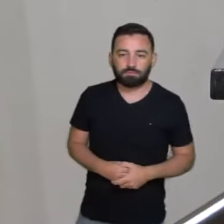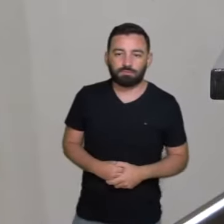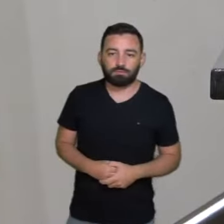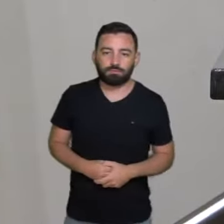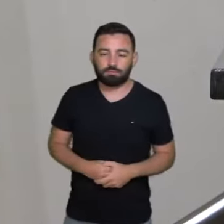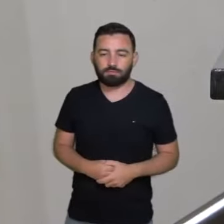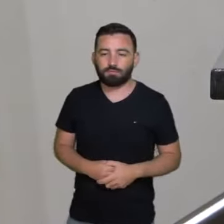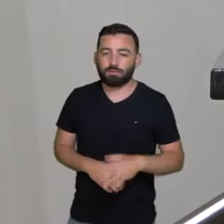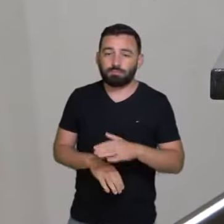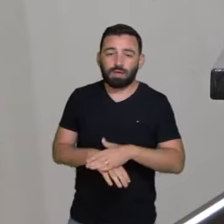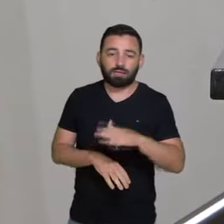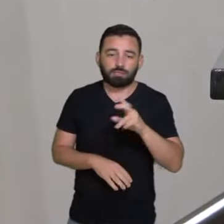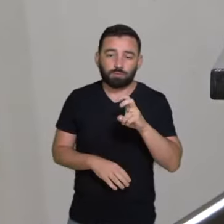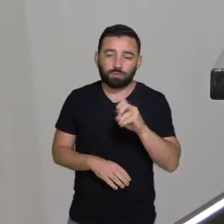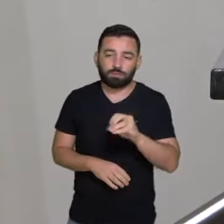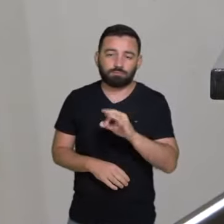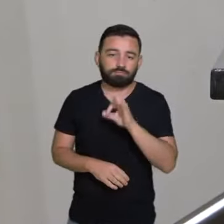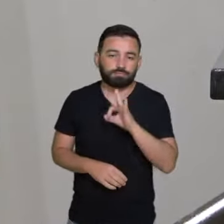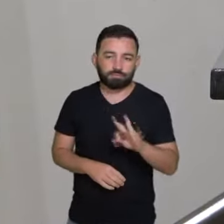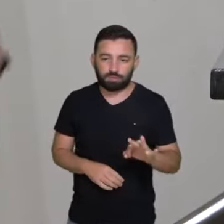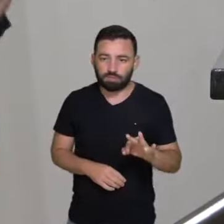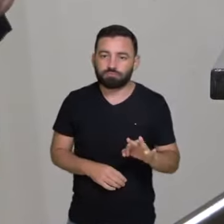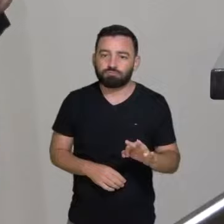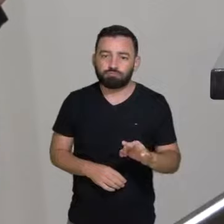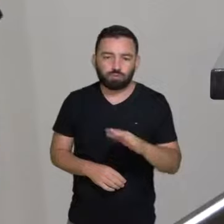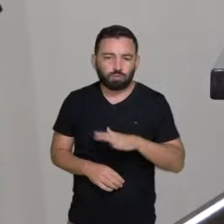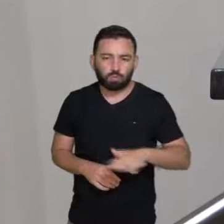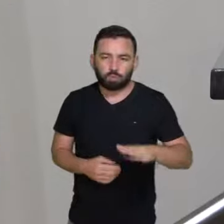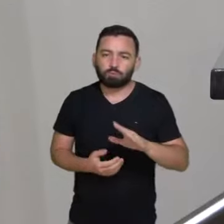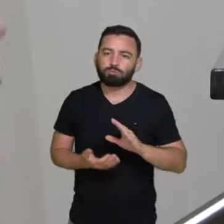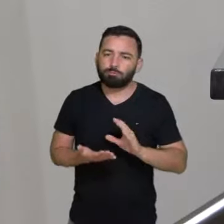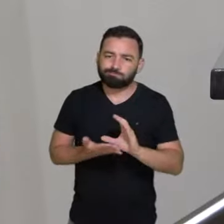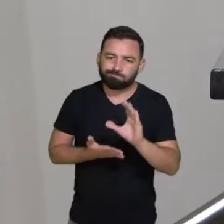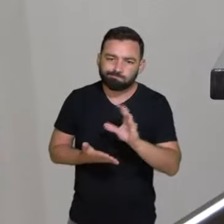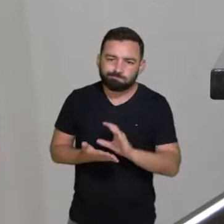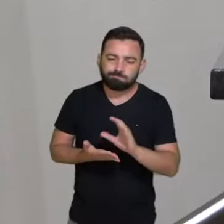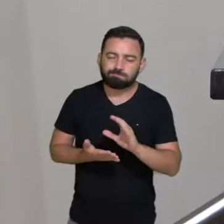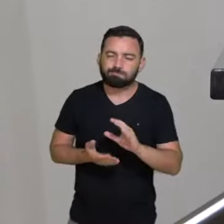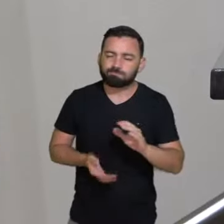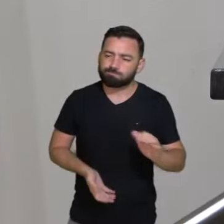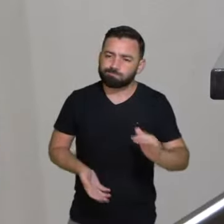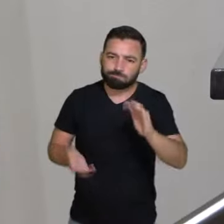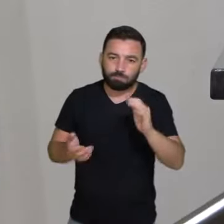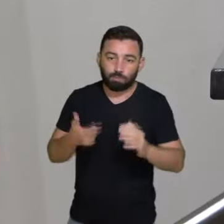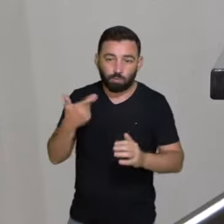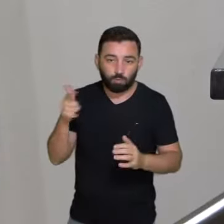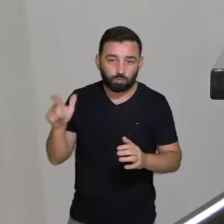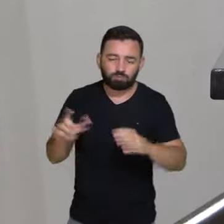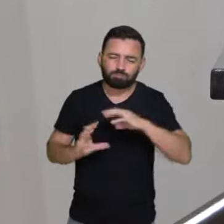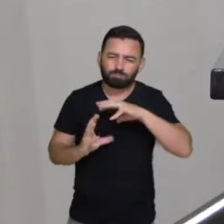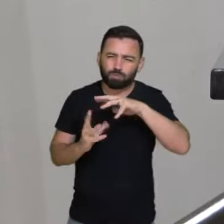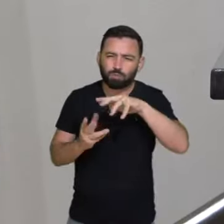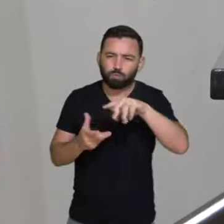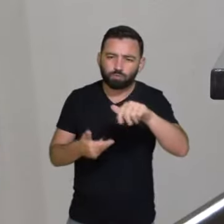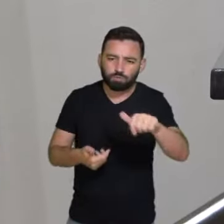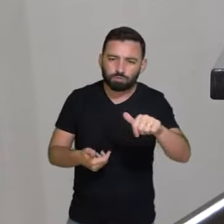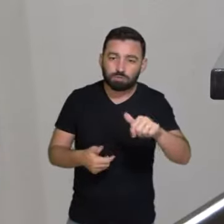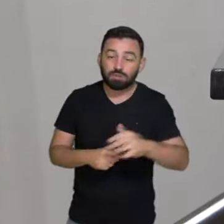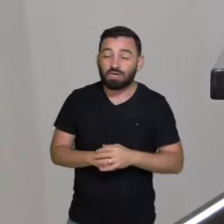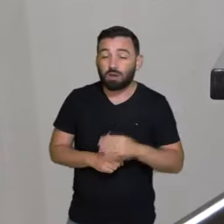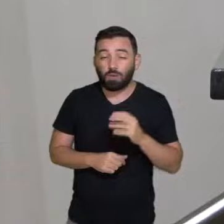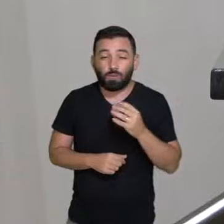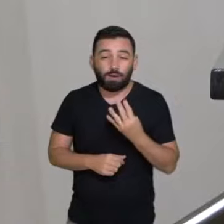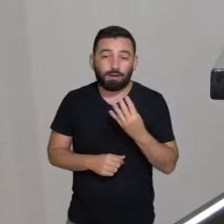de 50% que é exportado do Brasil para o mundo. 40%